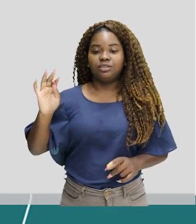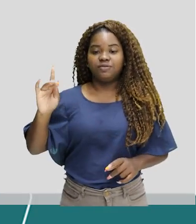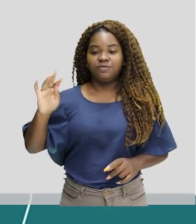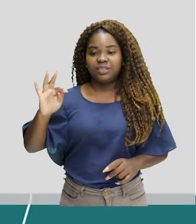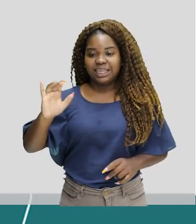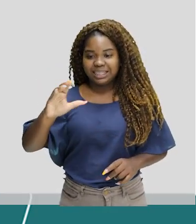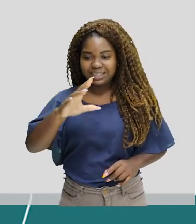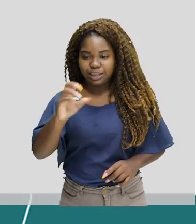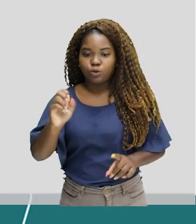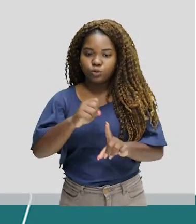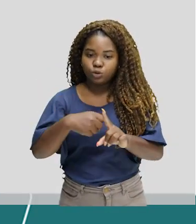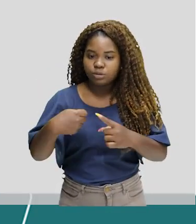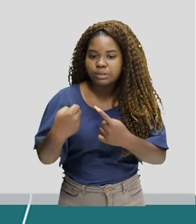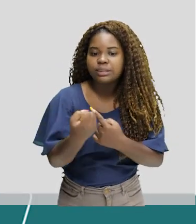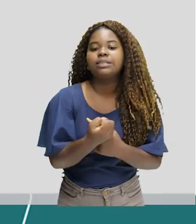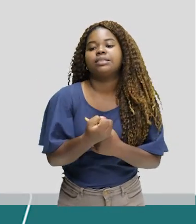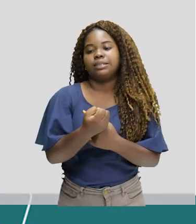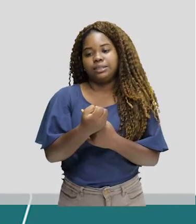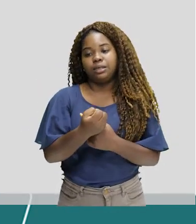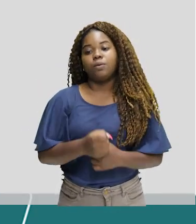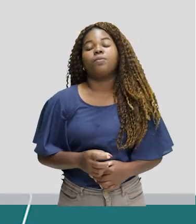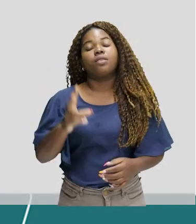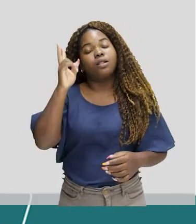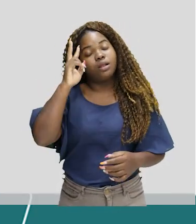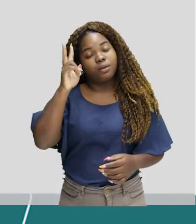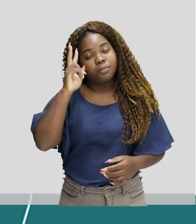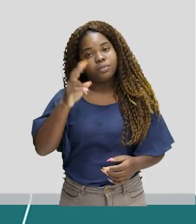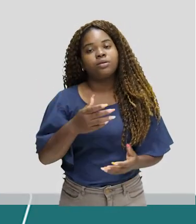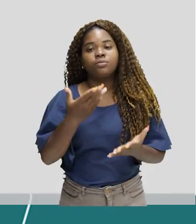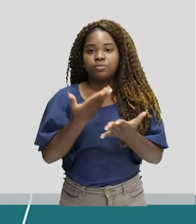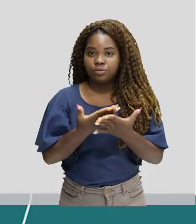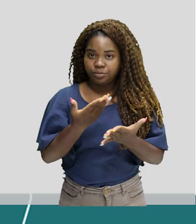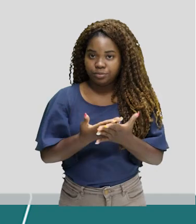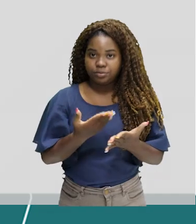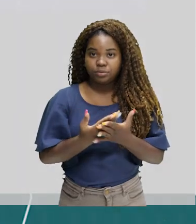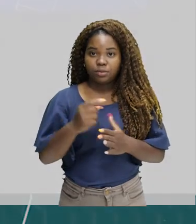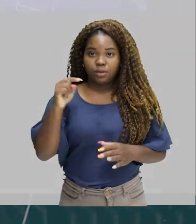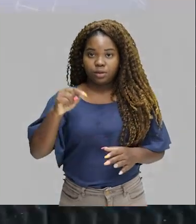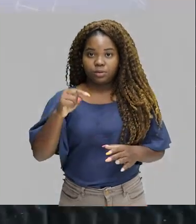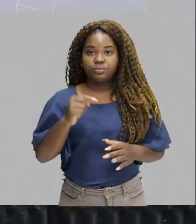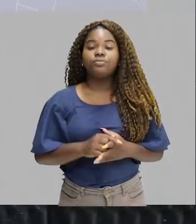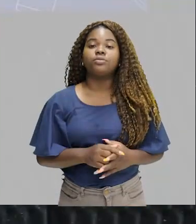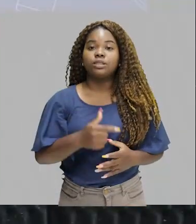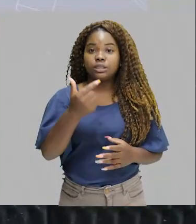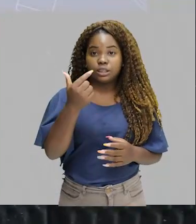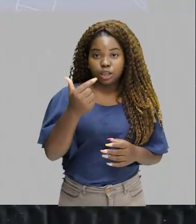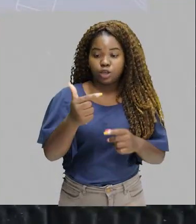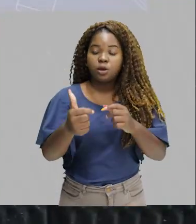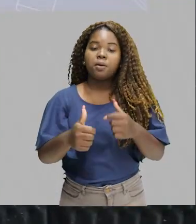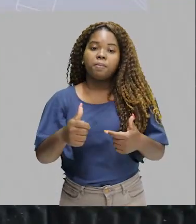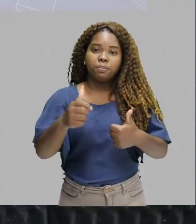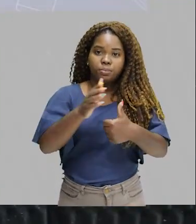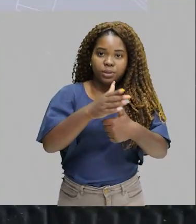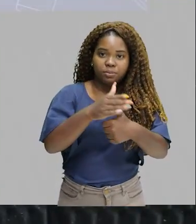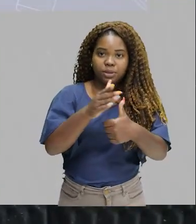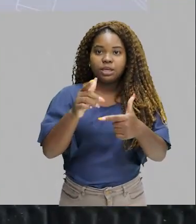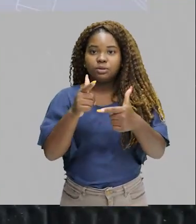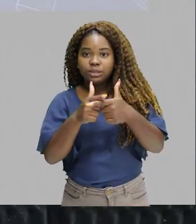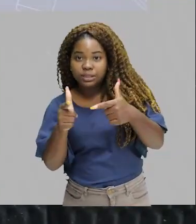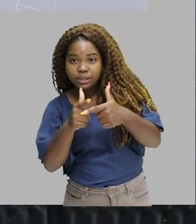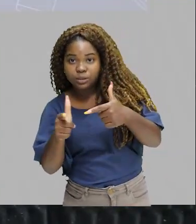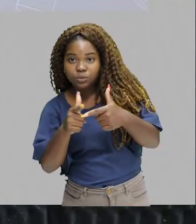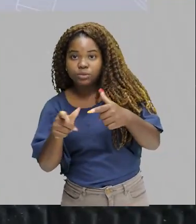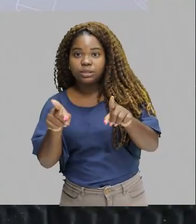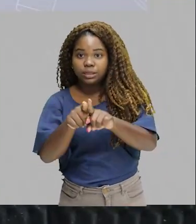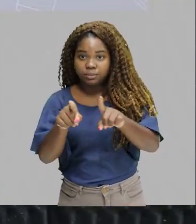2. Lembrando que essa aula está dividida em duas partes, essa é a parte final e a gente vai aqui complementar